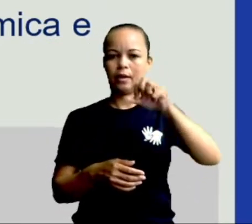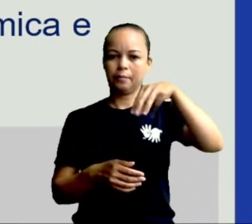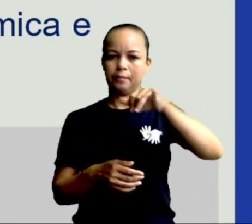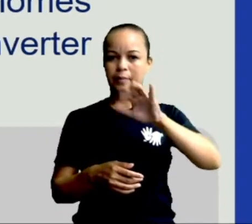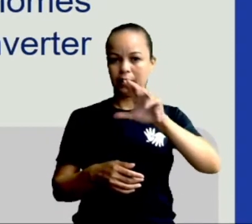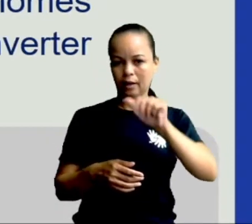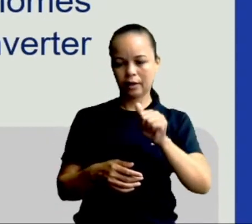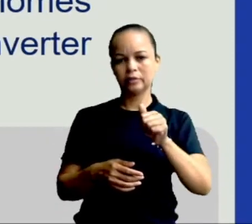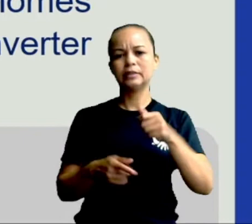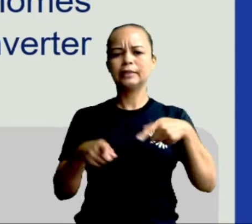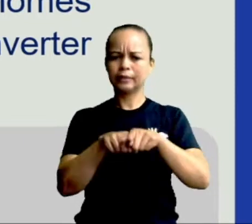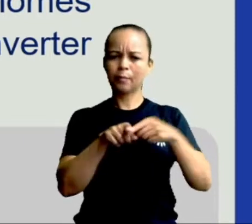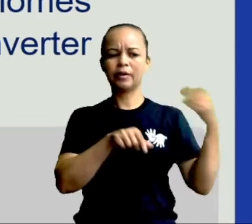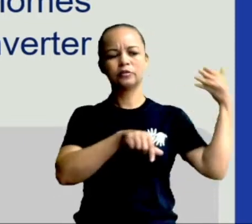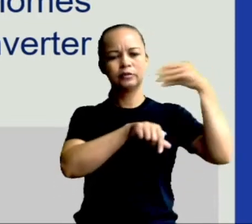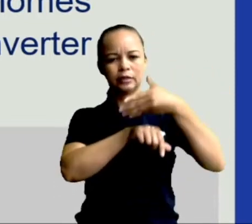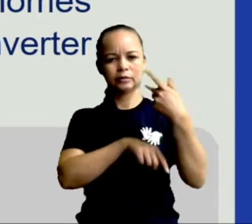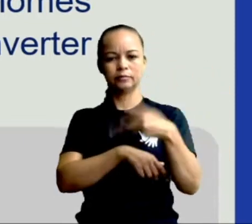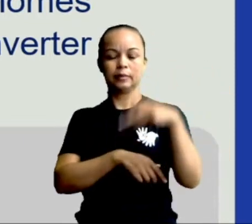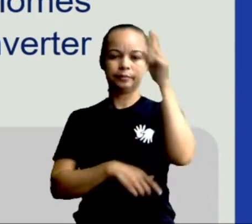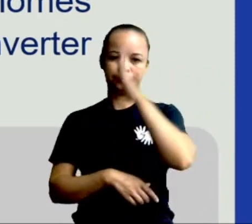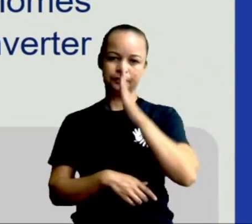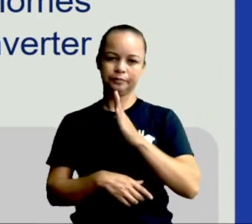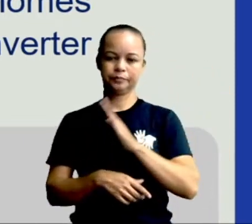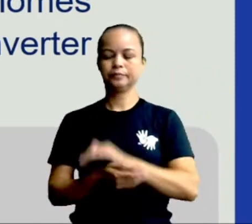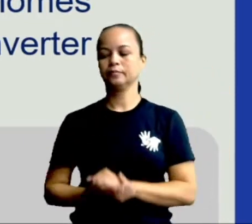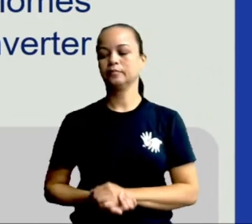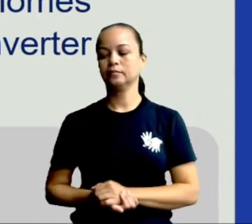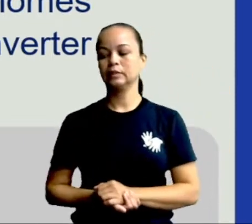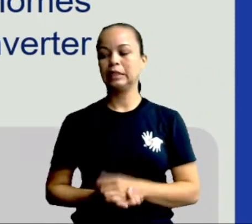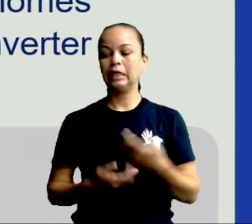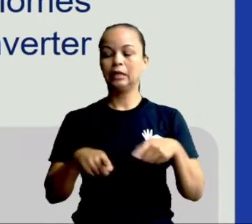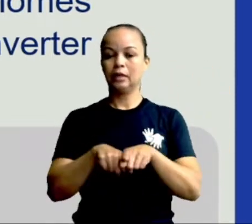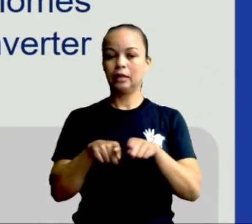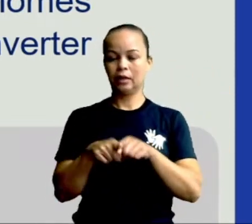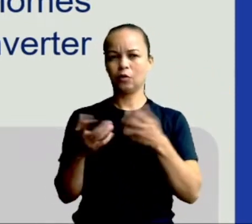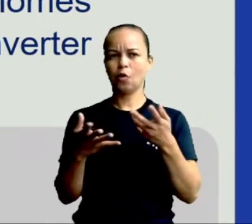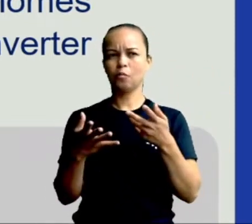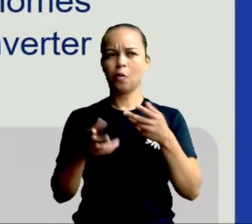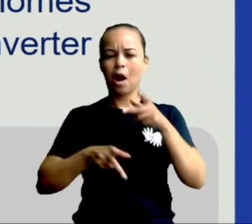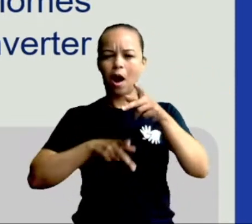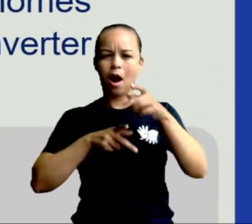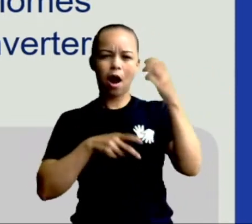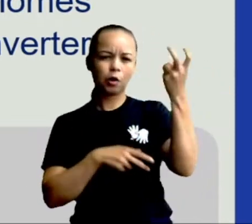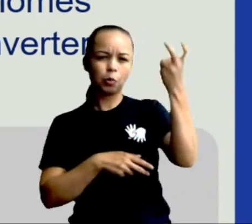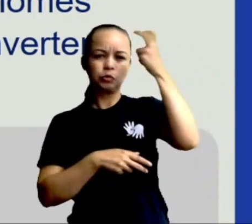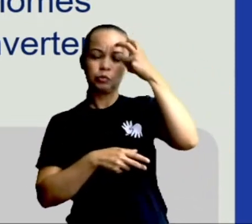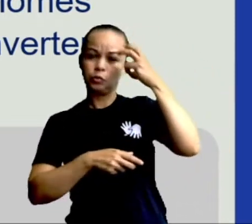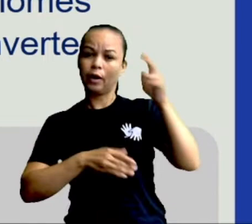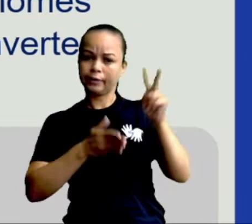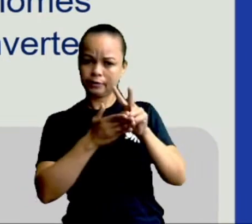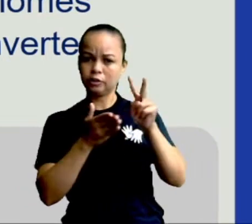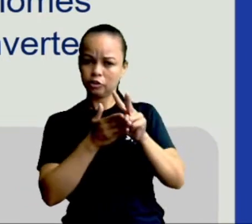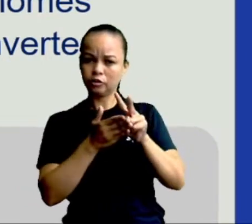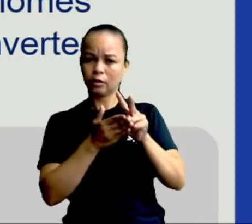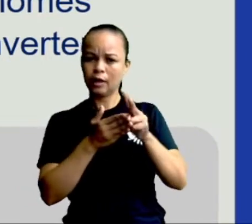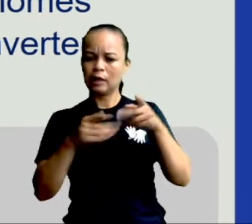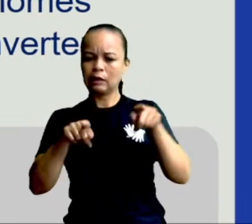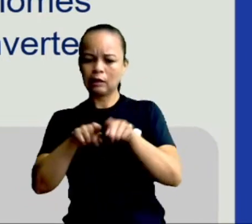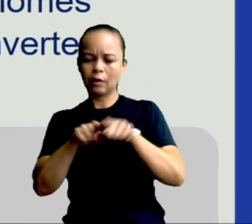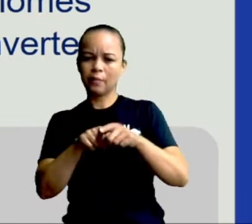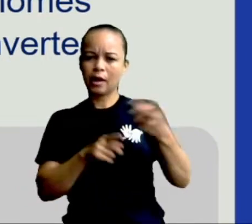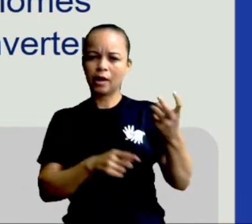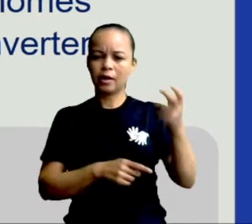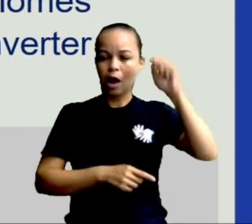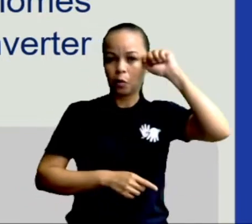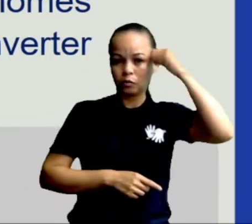Brasil. Então, assim como a cultura indígena, a cultura africana ela foi suprimida